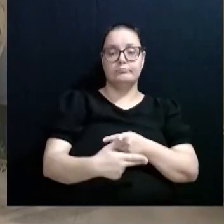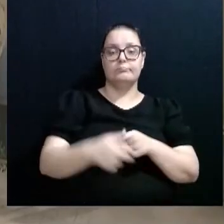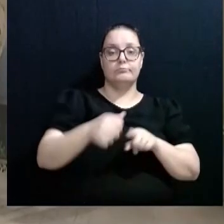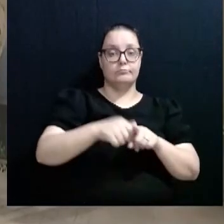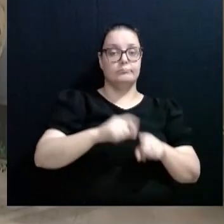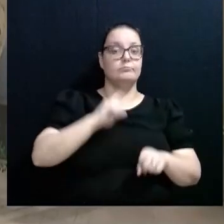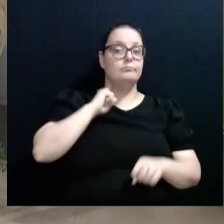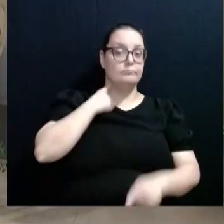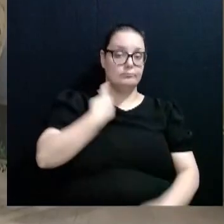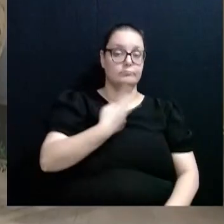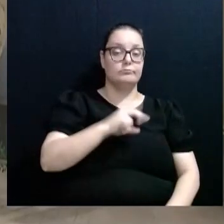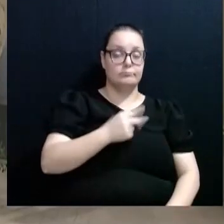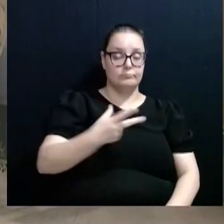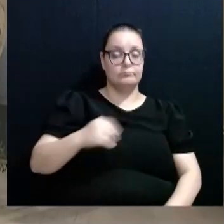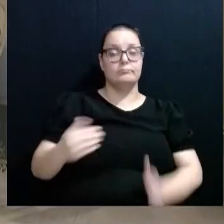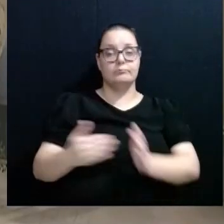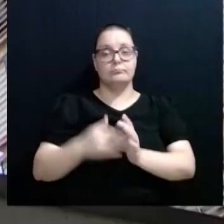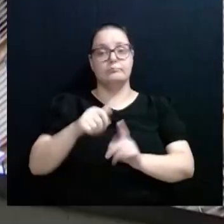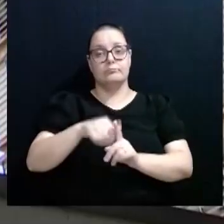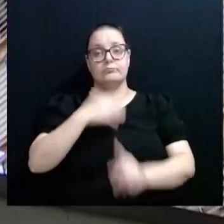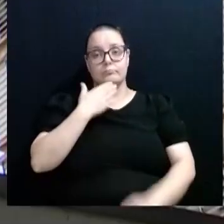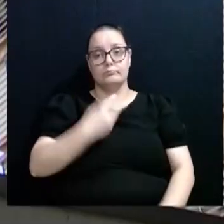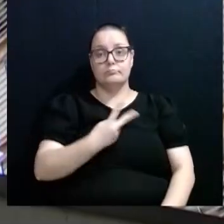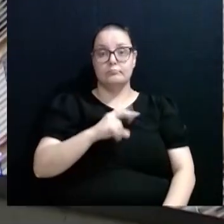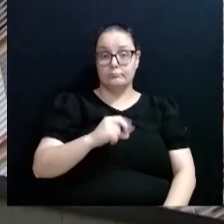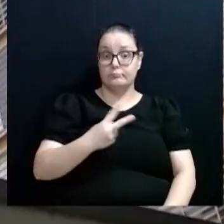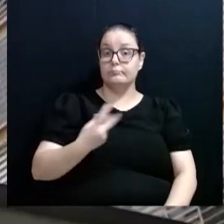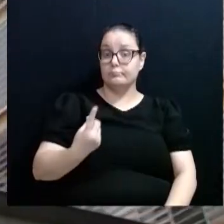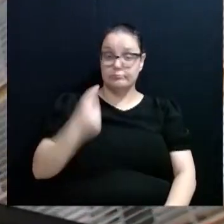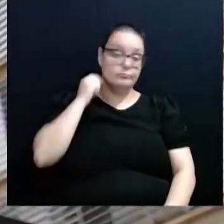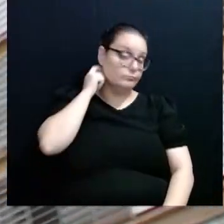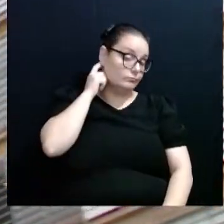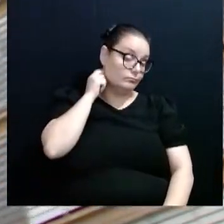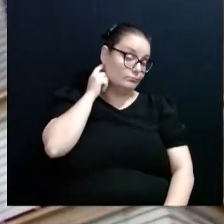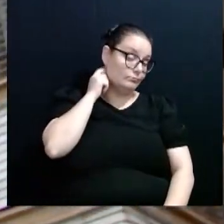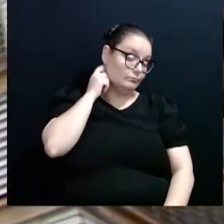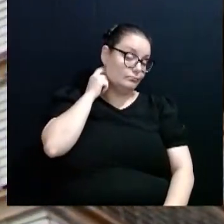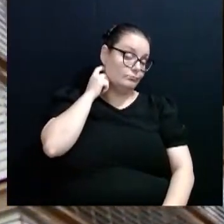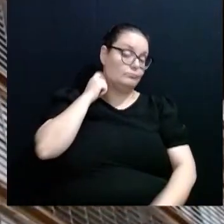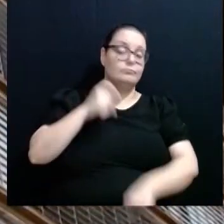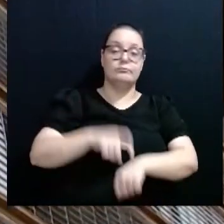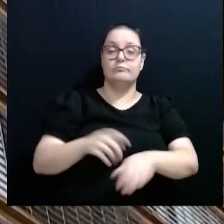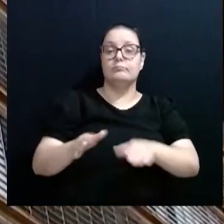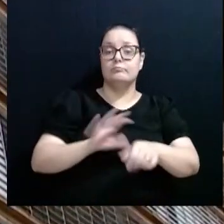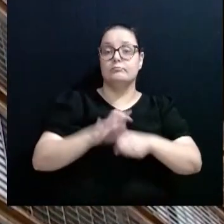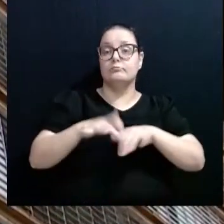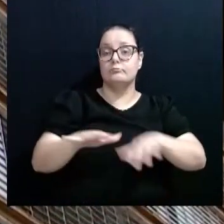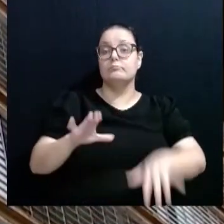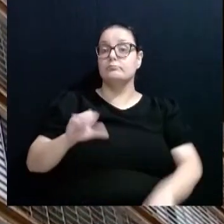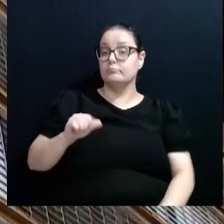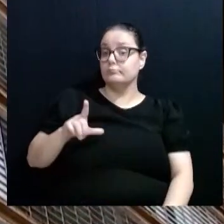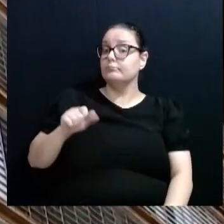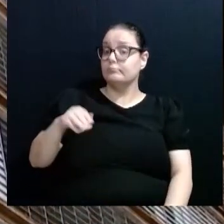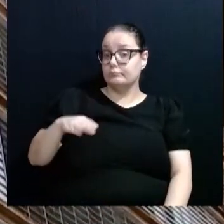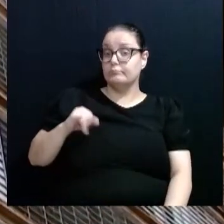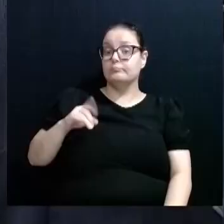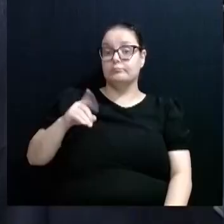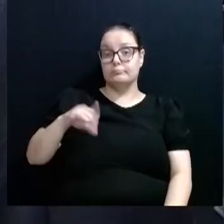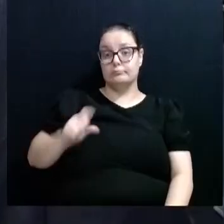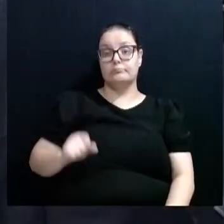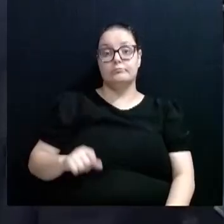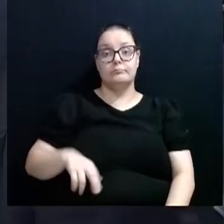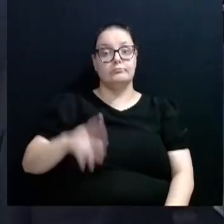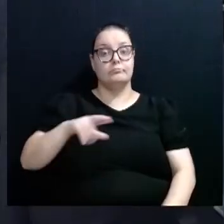2020 e dezembro de 2021, durante o período de calamidade pública decorrente da pandemia de